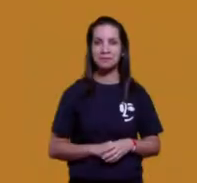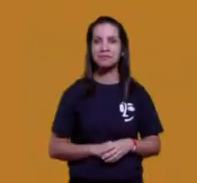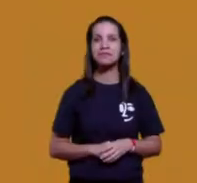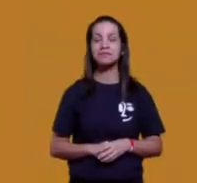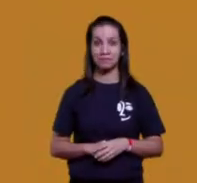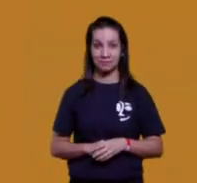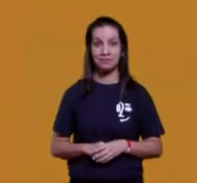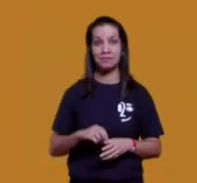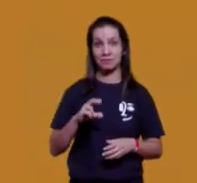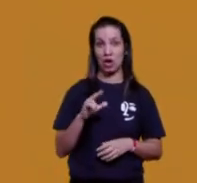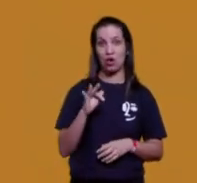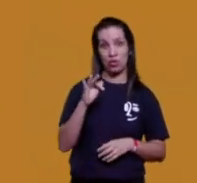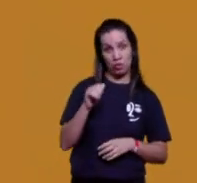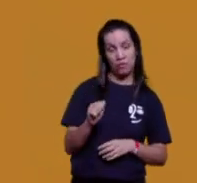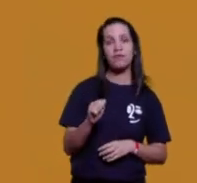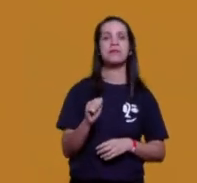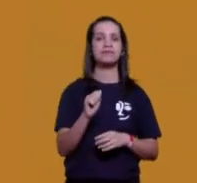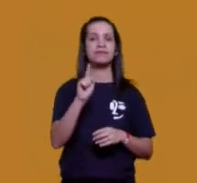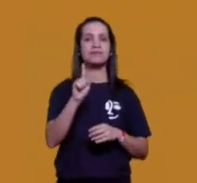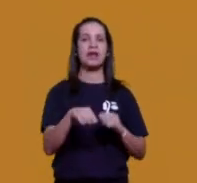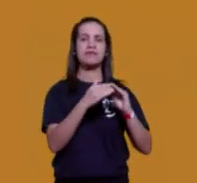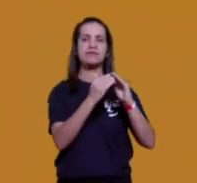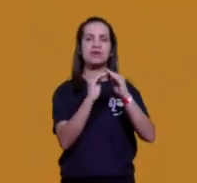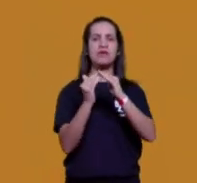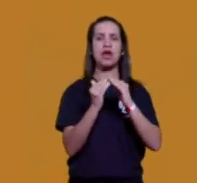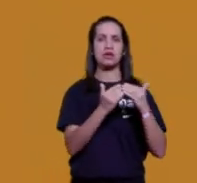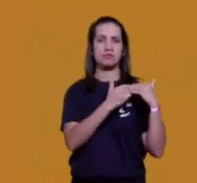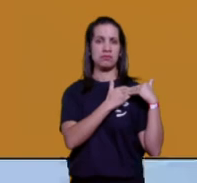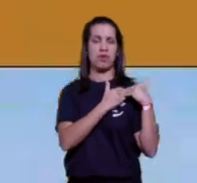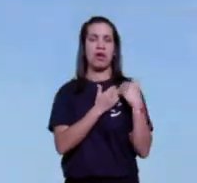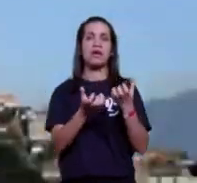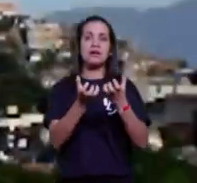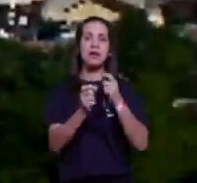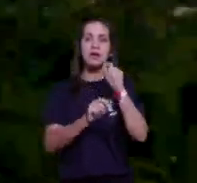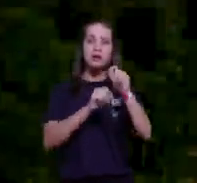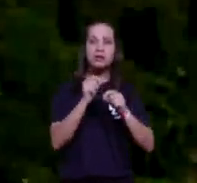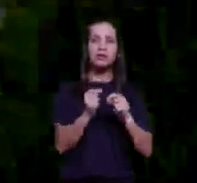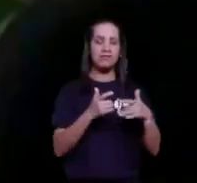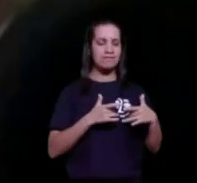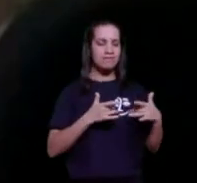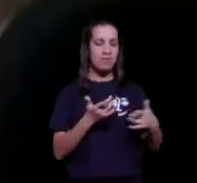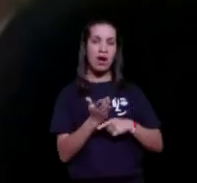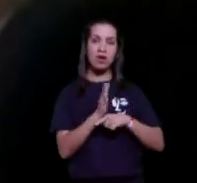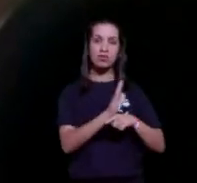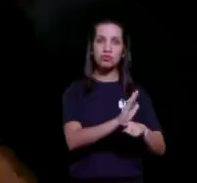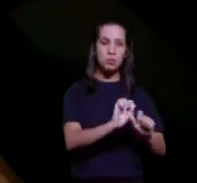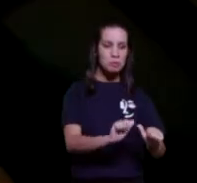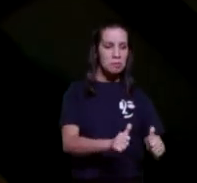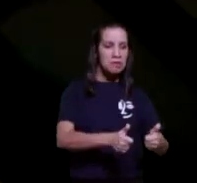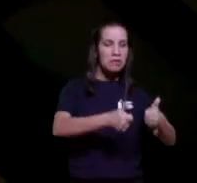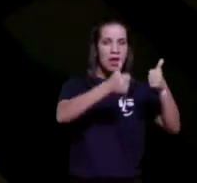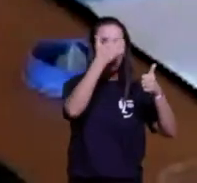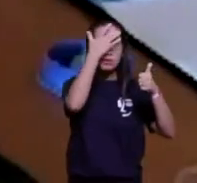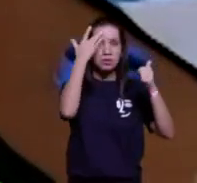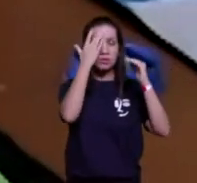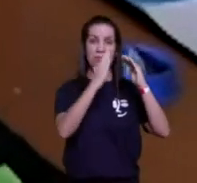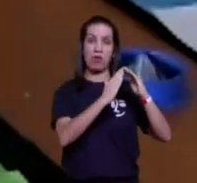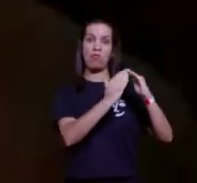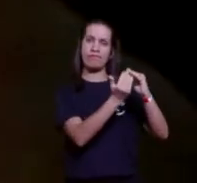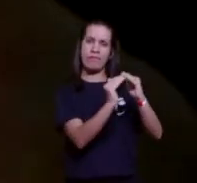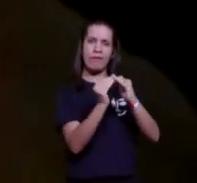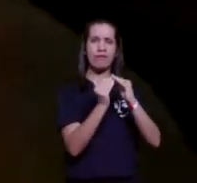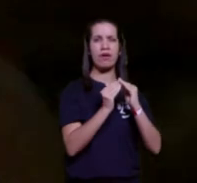A CUFA, Central Única das Favelas, busca chamar atenção para iniciativas que contribuem diretamente para a melhoria da vida dos moradores de favelas